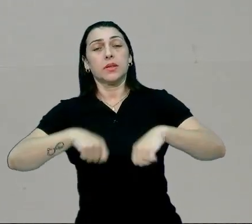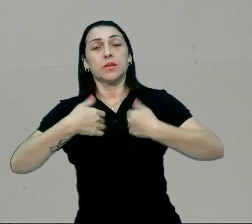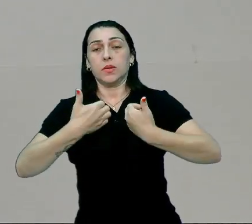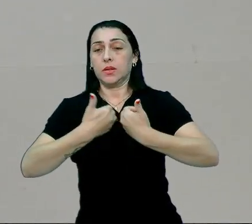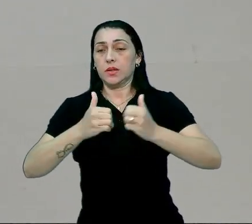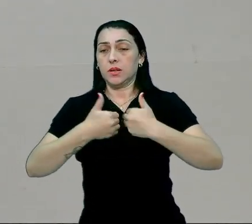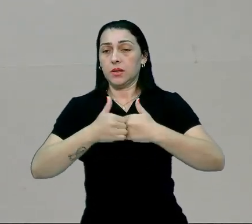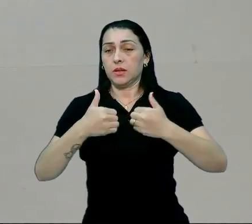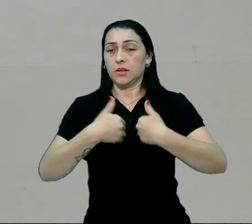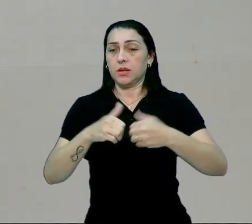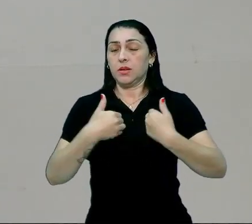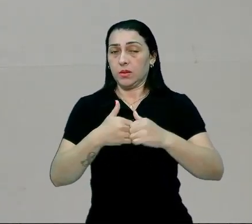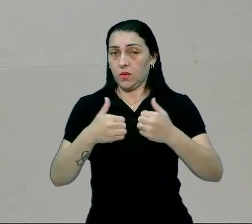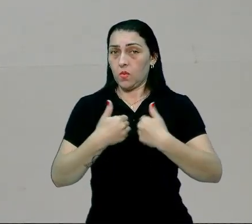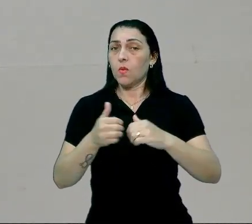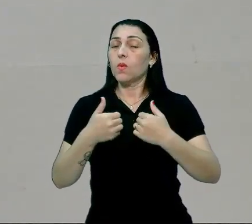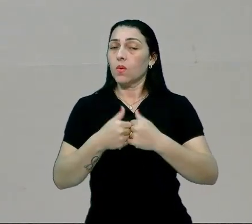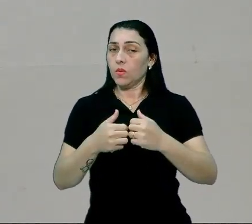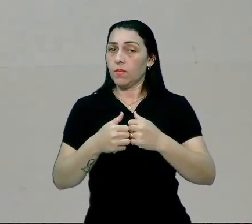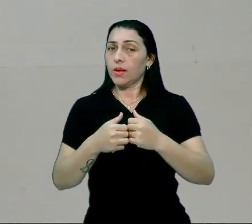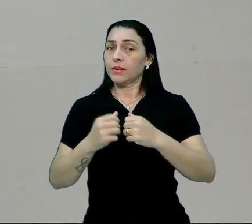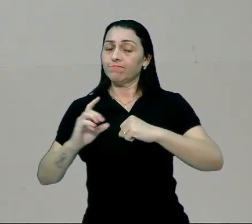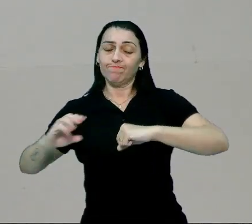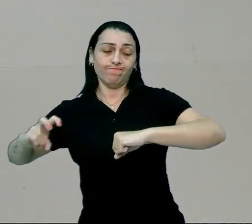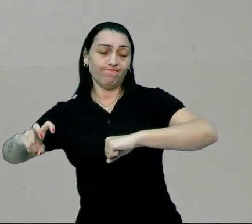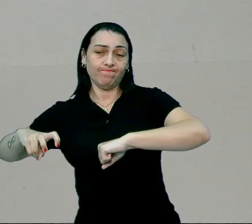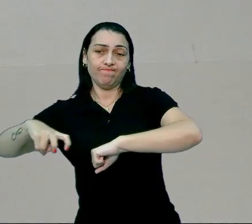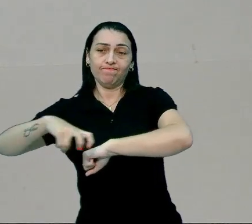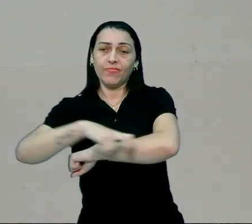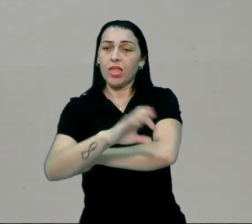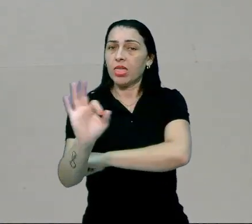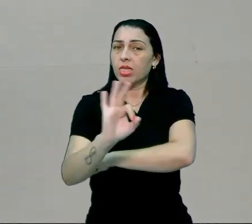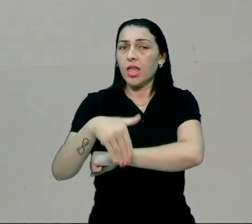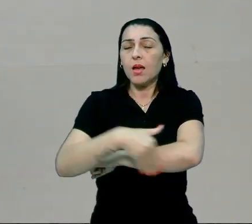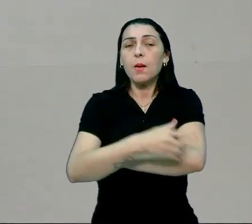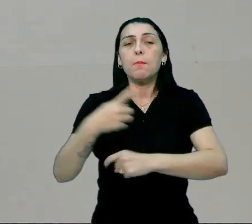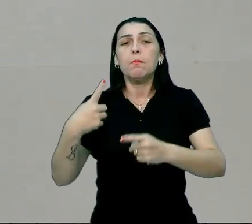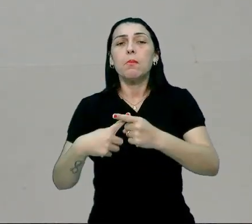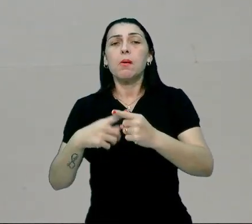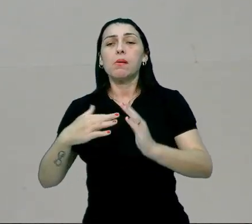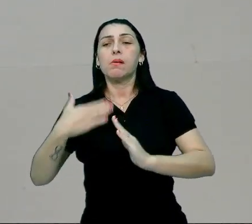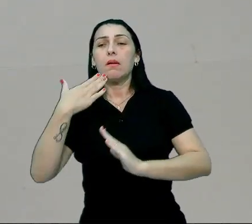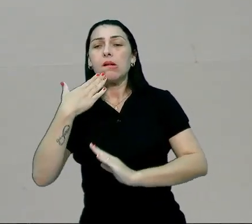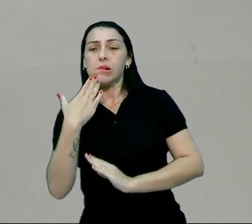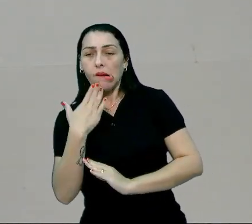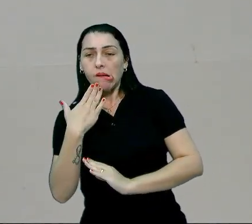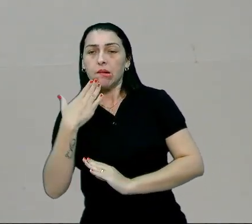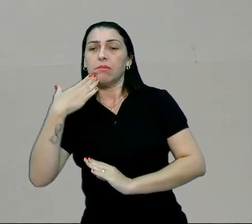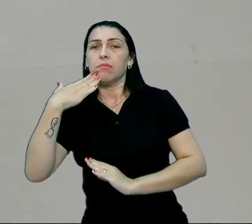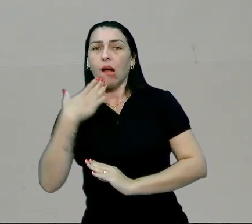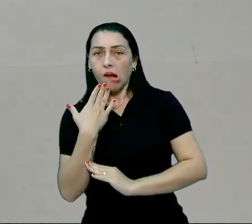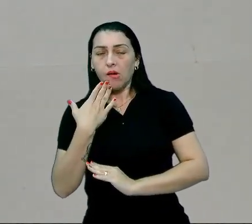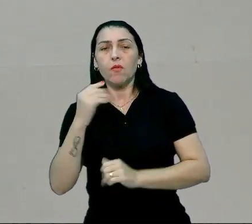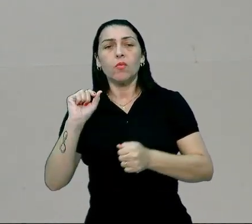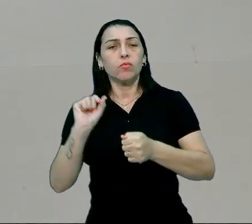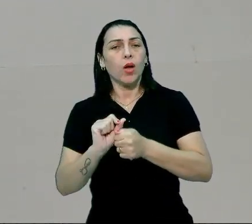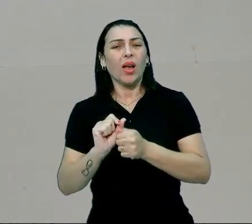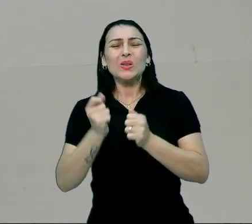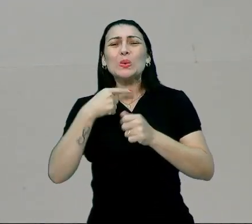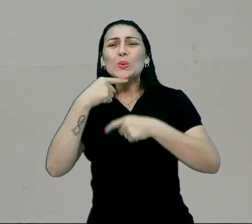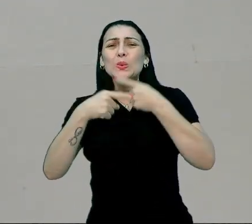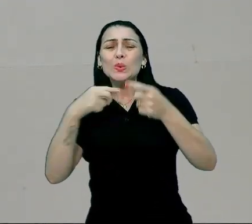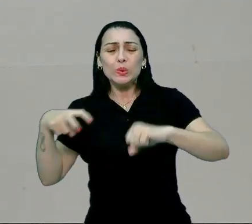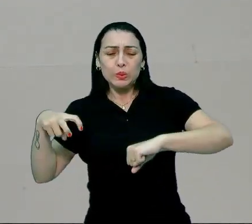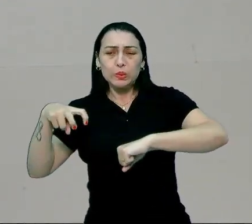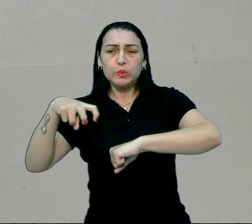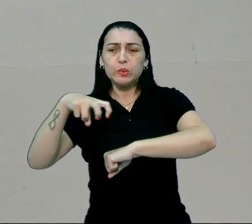de transporte coletivo, que é o ônibus. Ele não passa mais na minha rua porque a rua está tão cheia de buracos que ficou inviável a